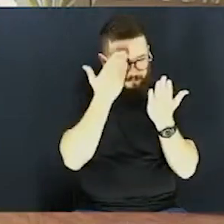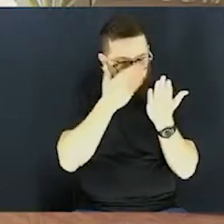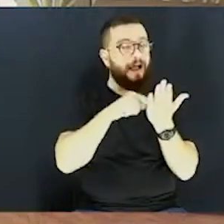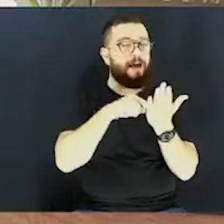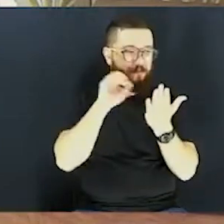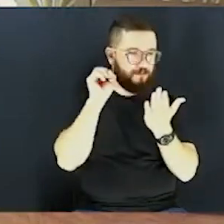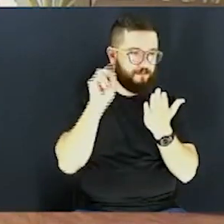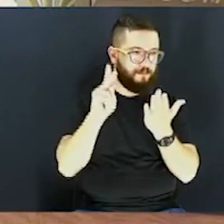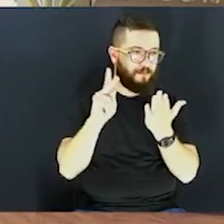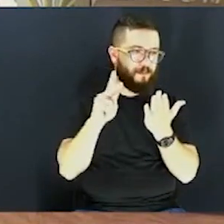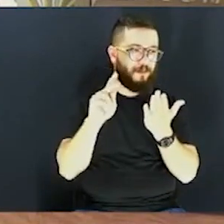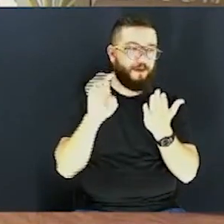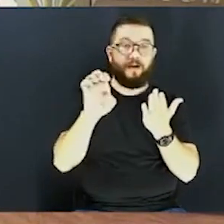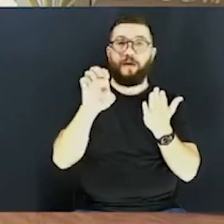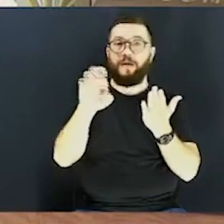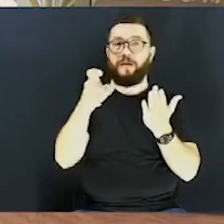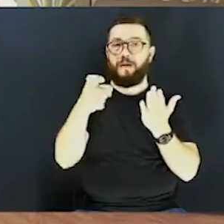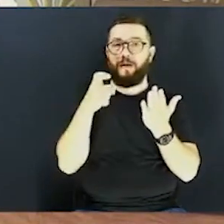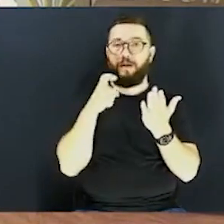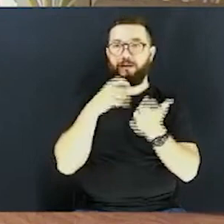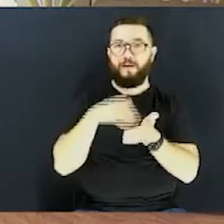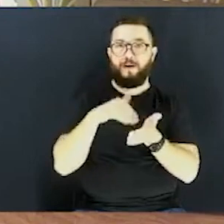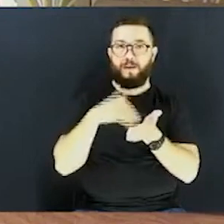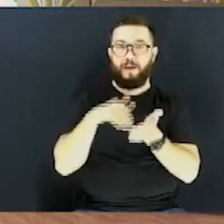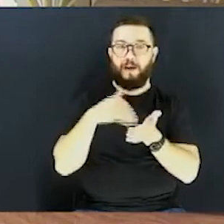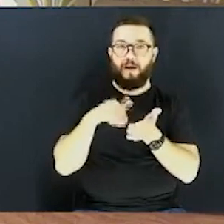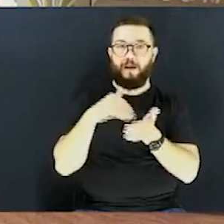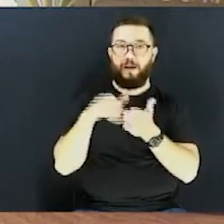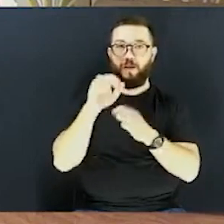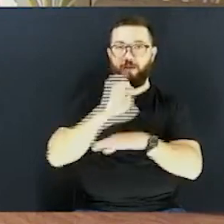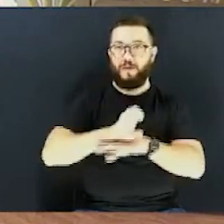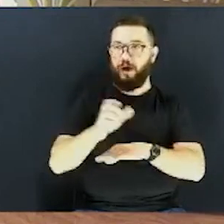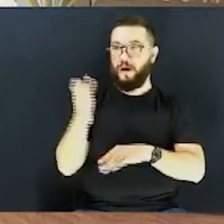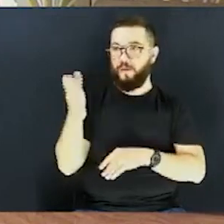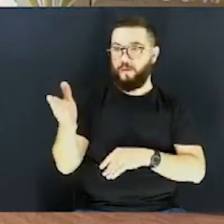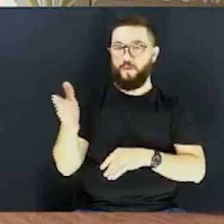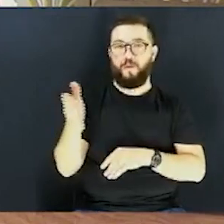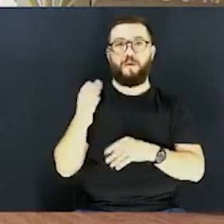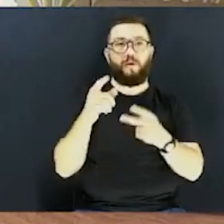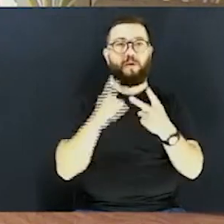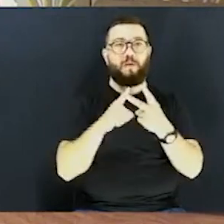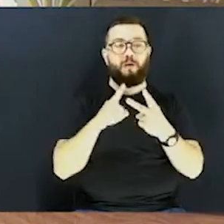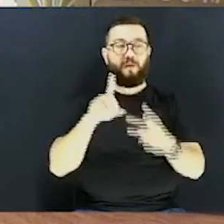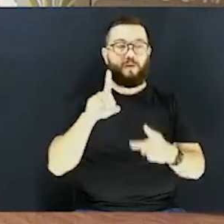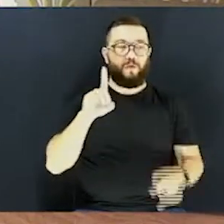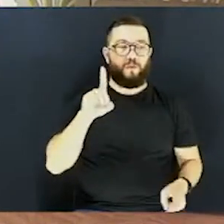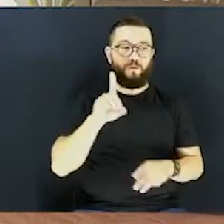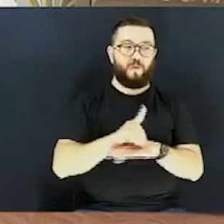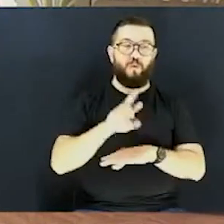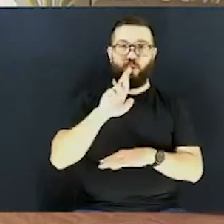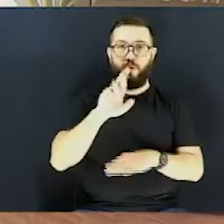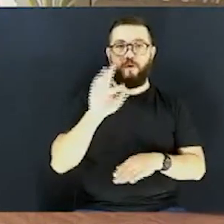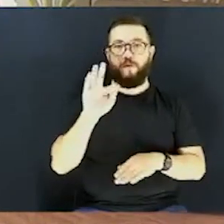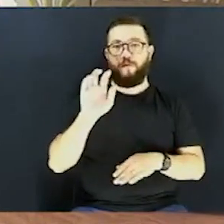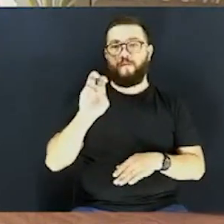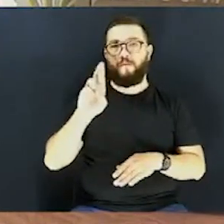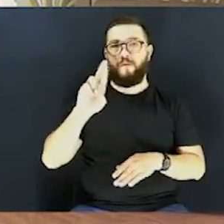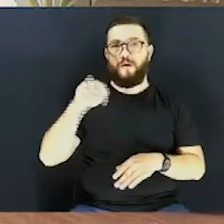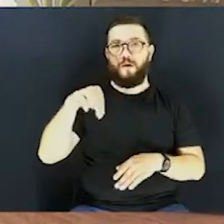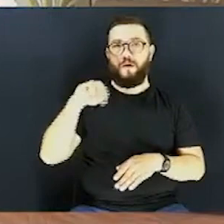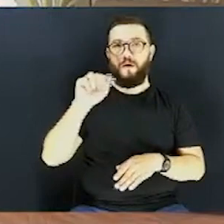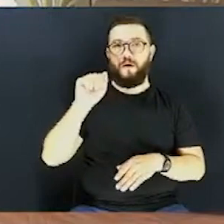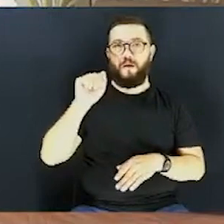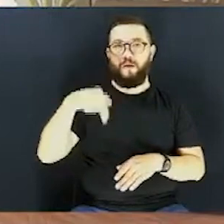Ex-secretária de Educação do Estado, ex-secretária de Educação Básica do MEC. Doutor Fernando Redede, da Defensoria Pública, um querido amigo nosso, o